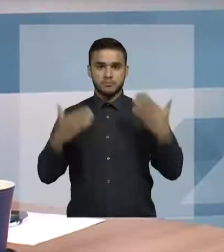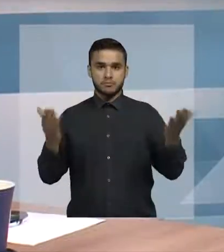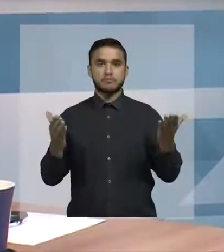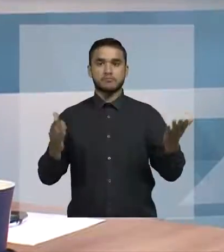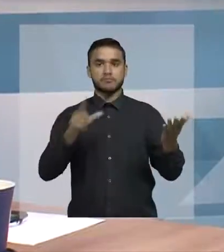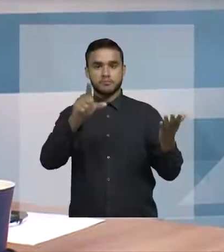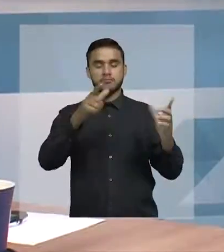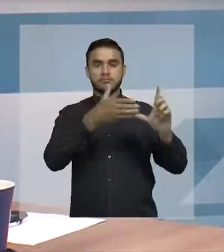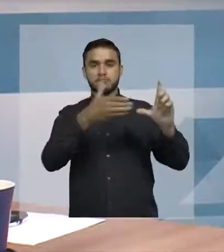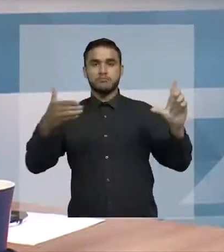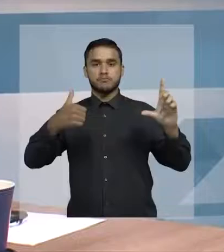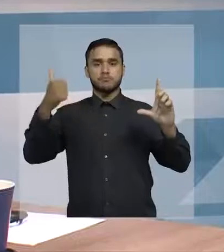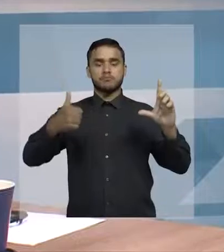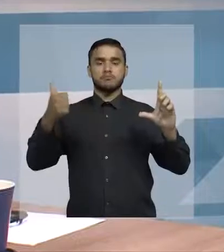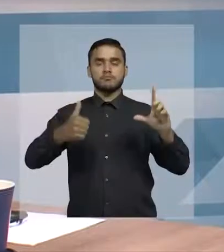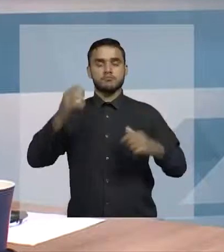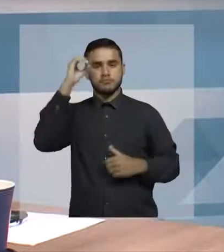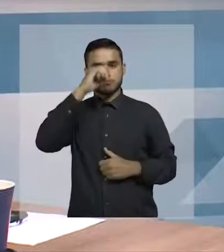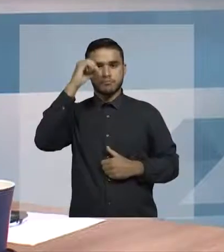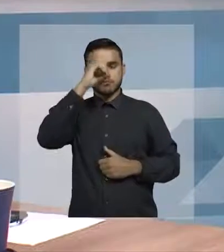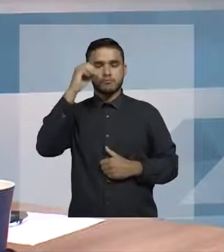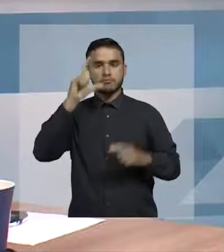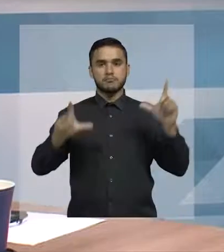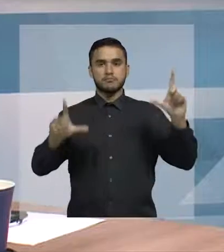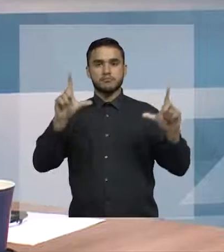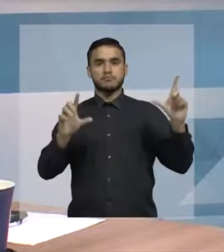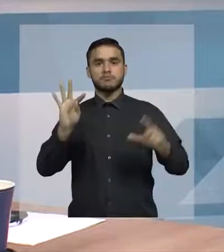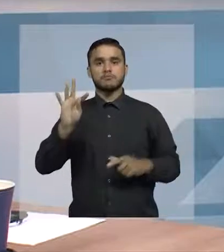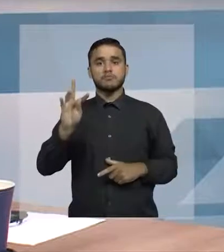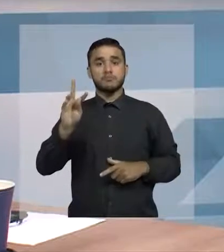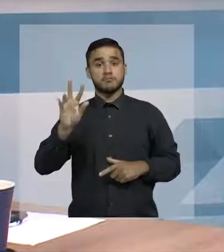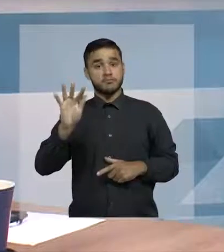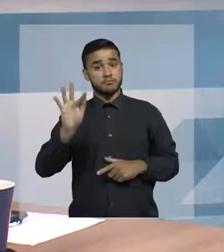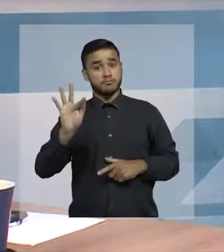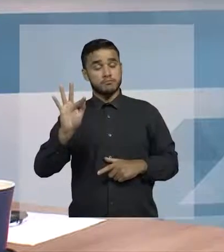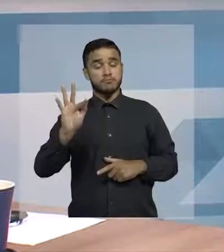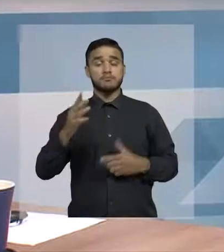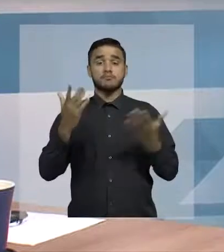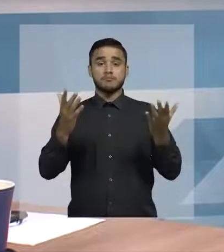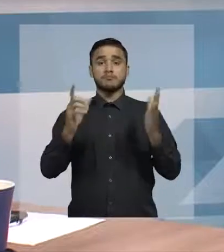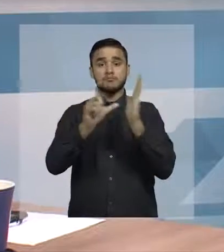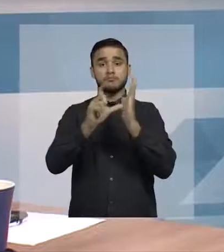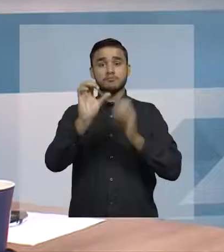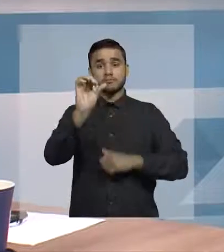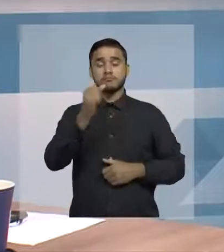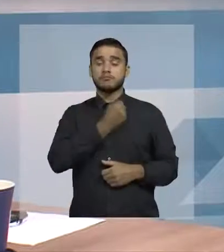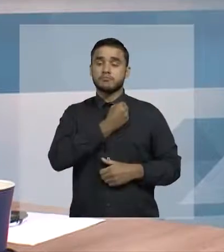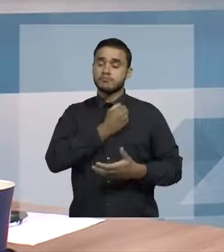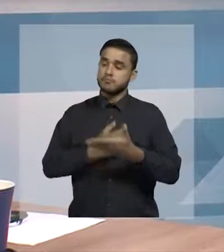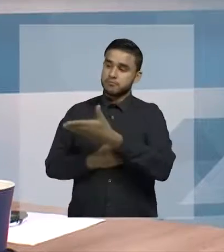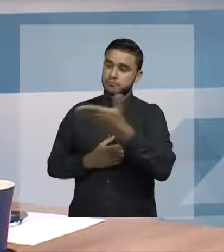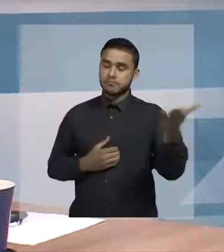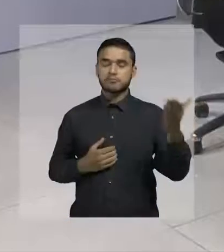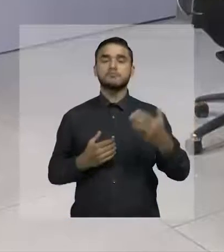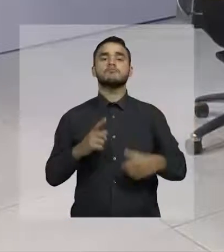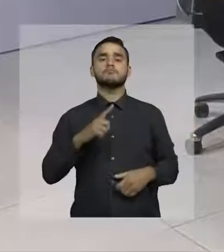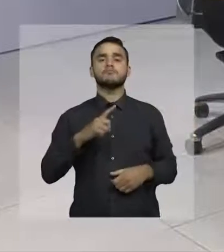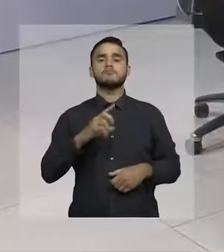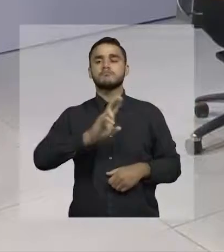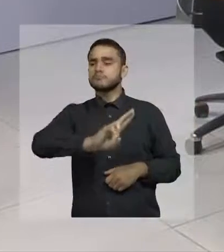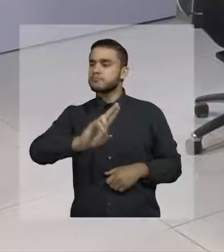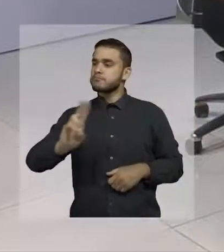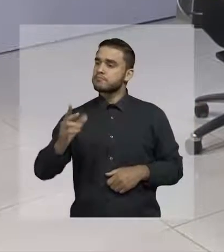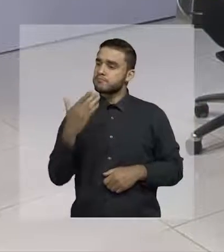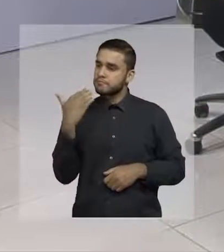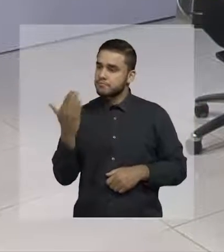De volta com o primeiro bloco do programa Observatório pela TV Fortaleza, canal 6 da Multiplay. Para você, assinante que ligou agora, o programa tem hoje as participações dos